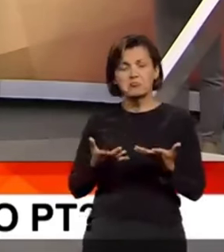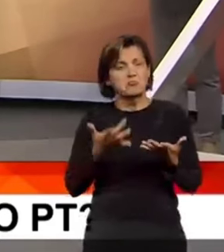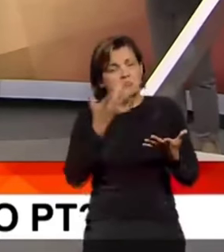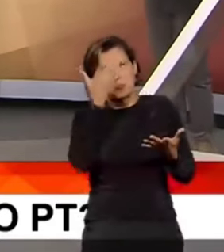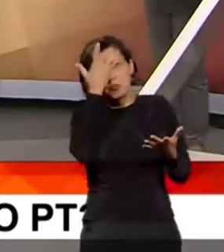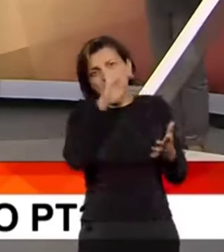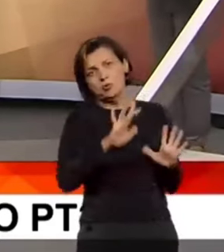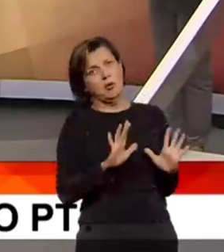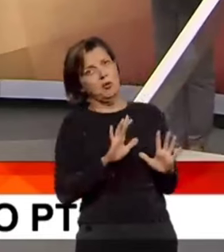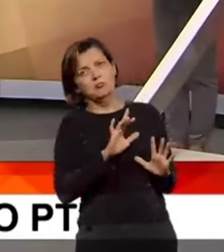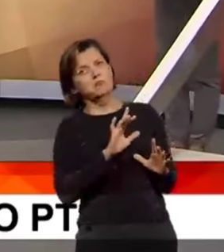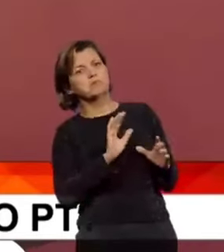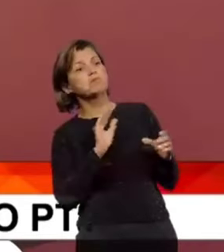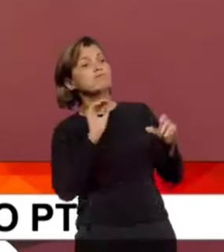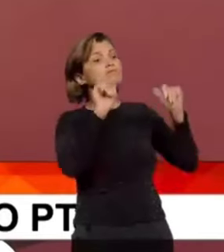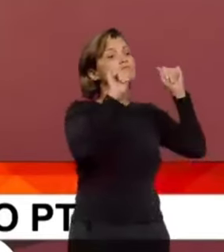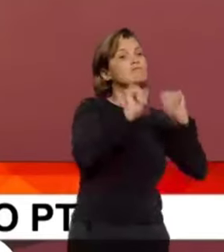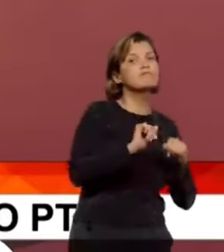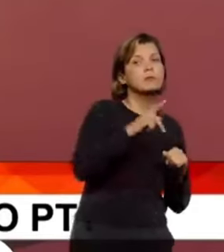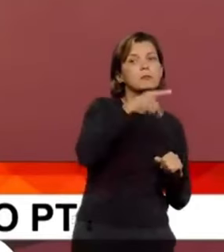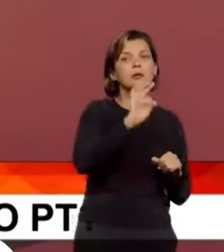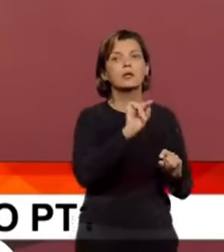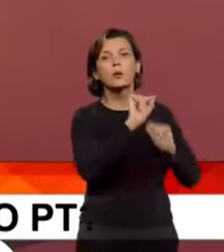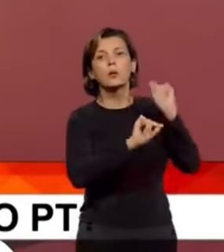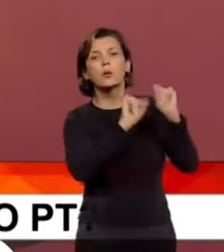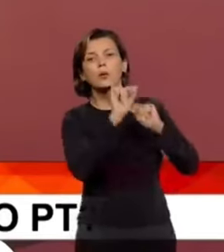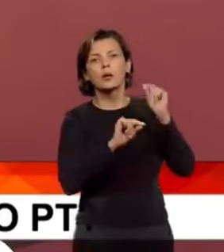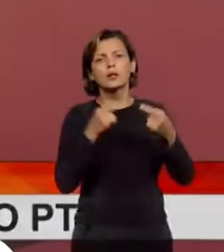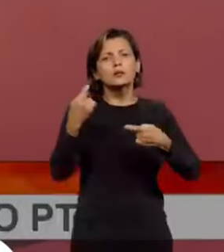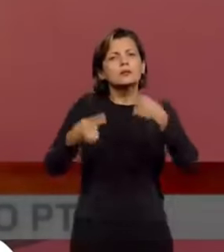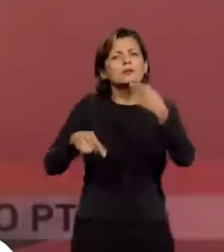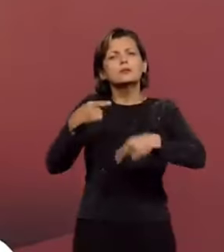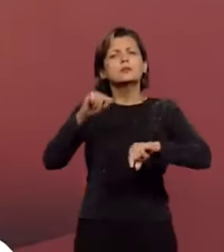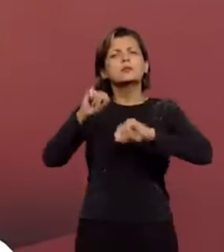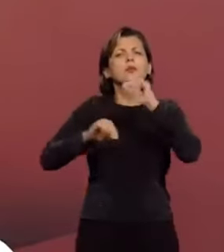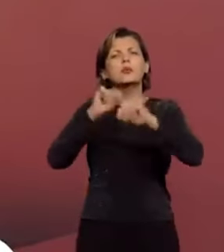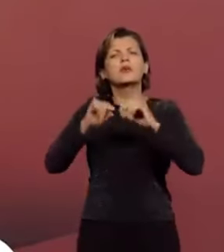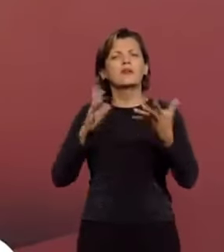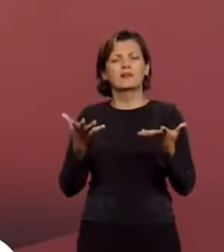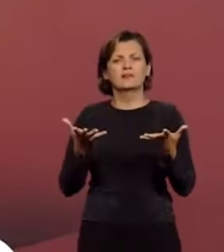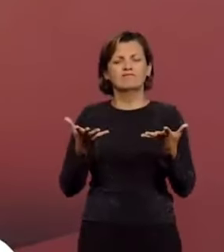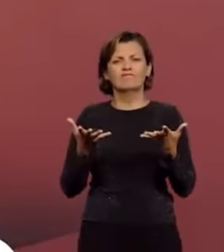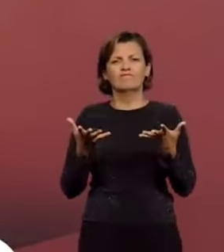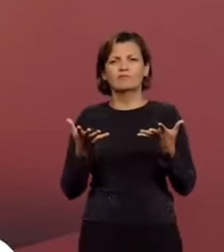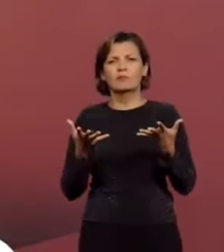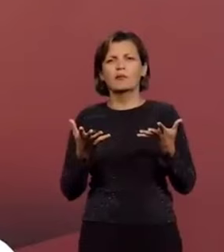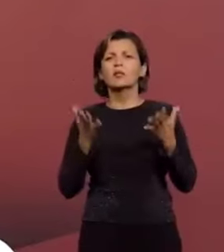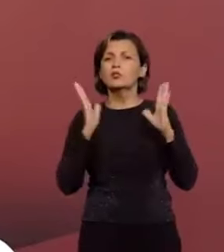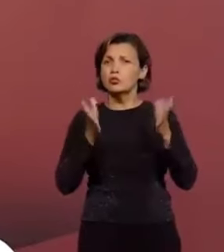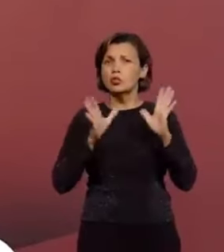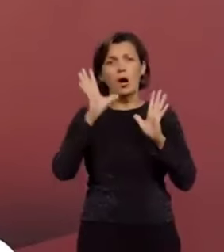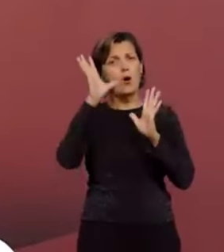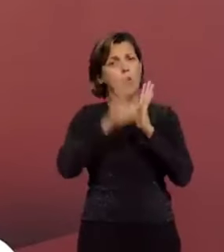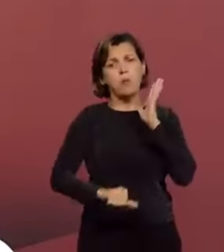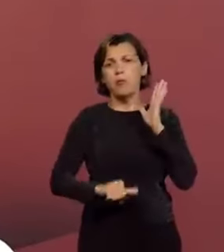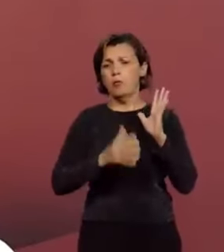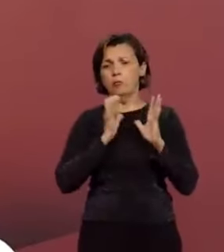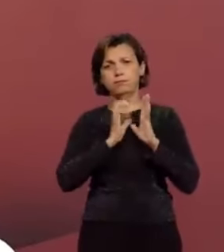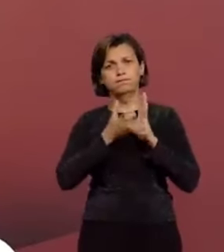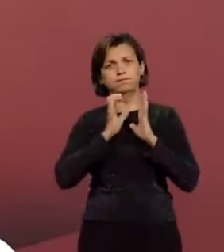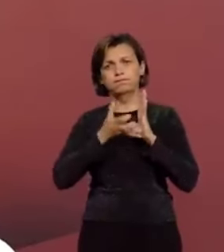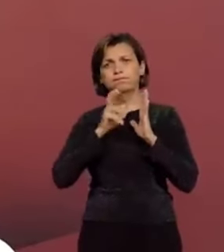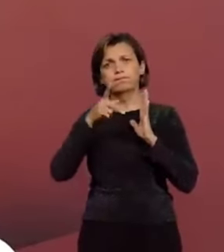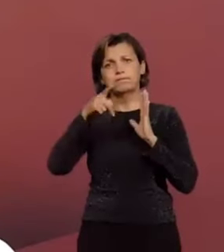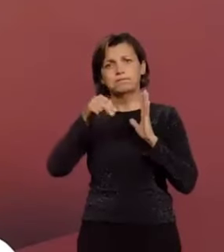Marçal eu não posso falar pelo PT Mas qualquer discurso pode ser bastante vazio porque na verdade já